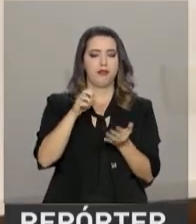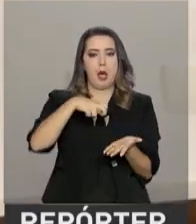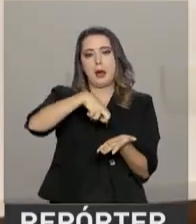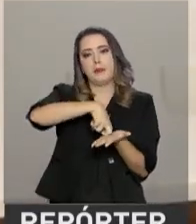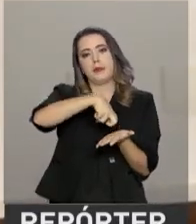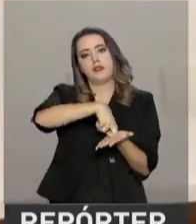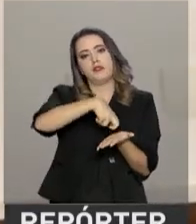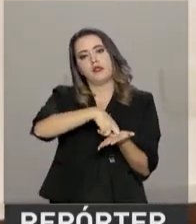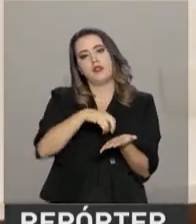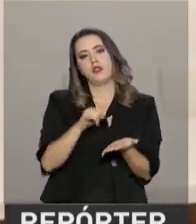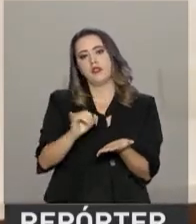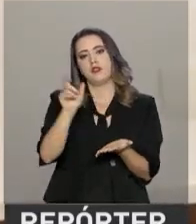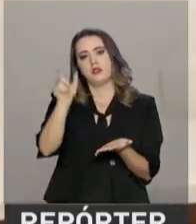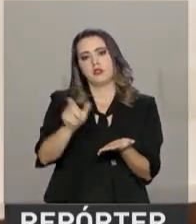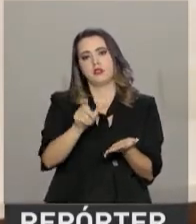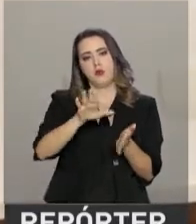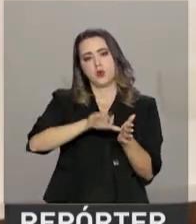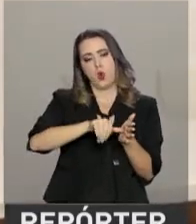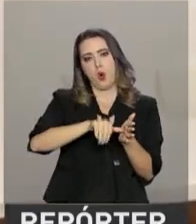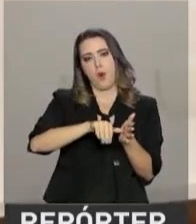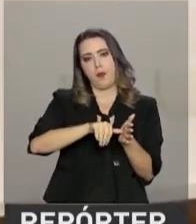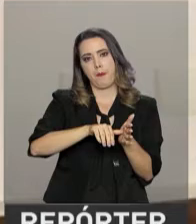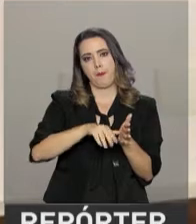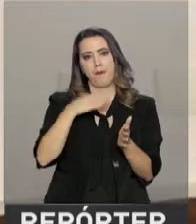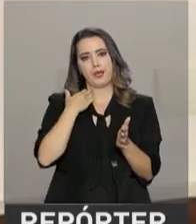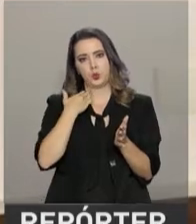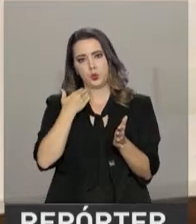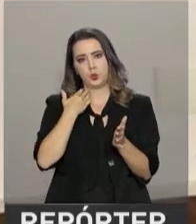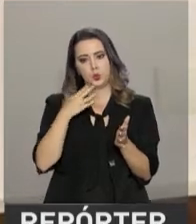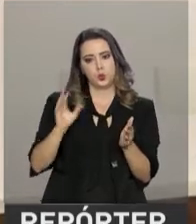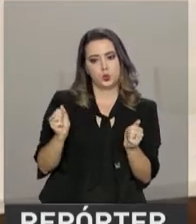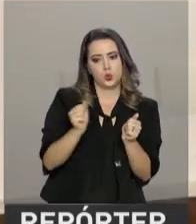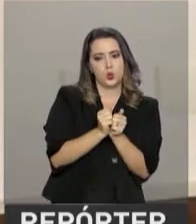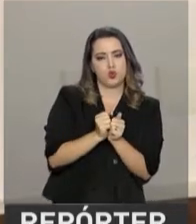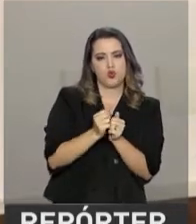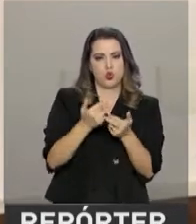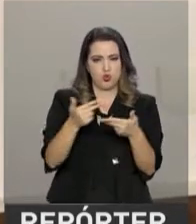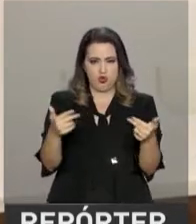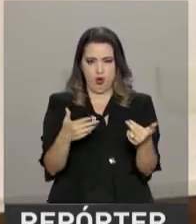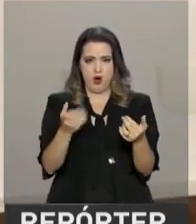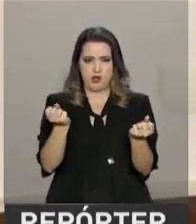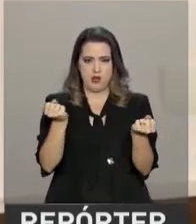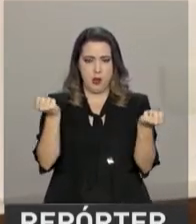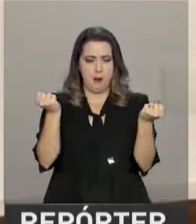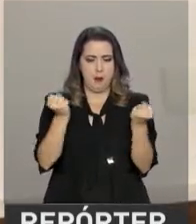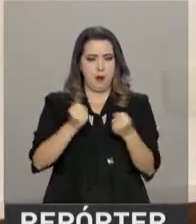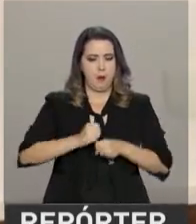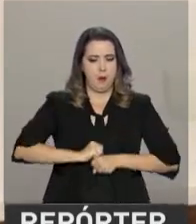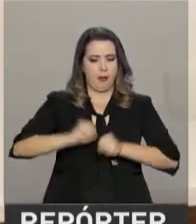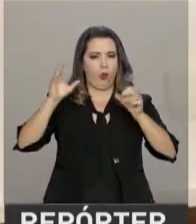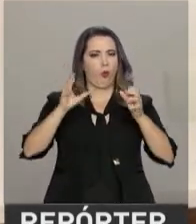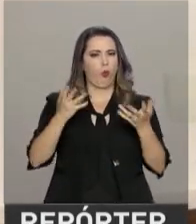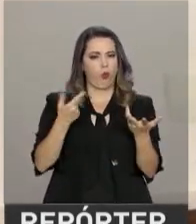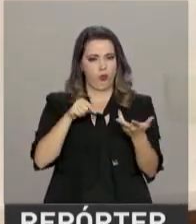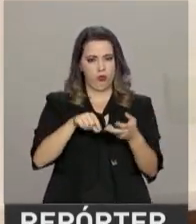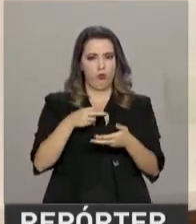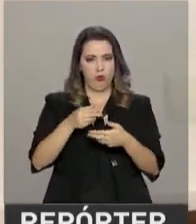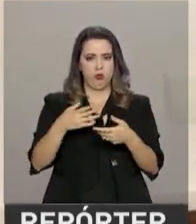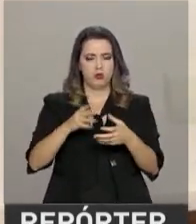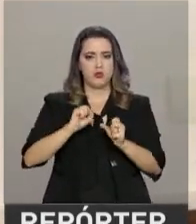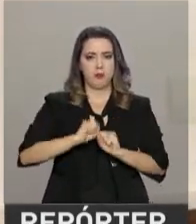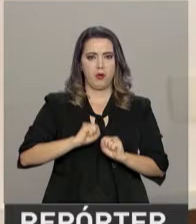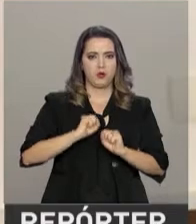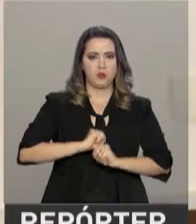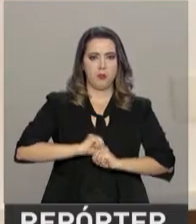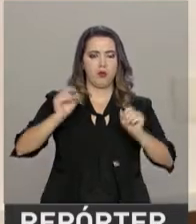é se o assaltante é levar consigo materiais explosivos ou artefatos que possam permitir